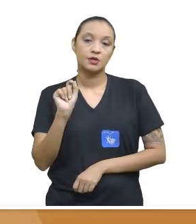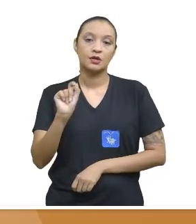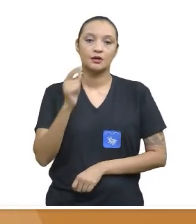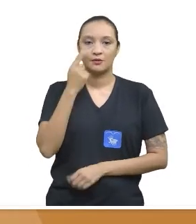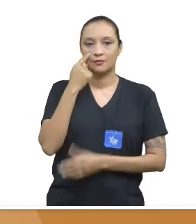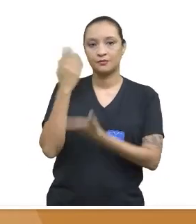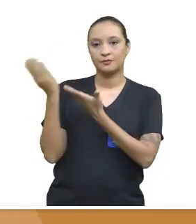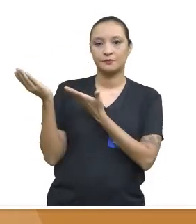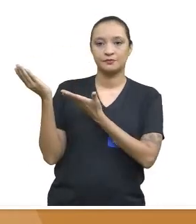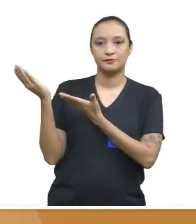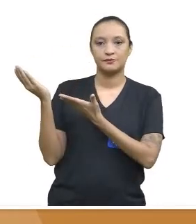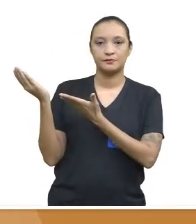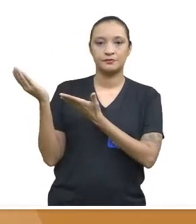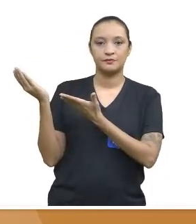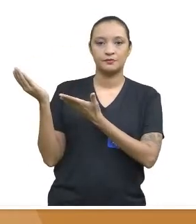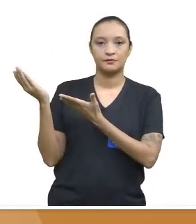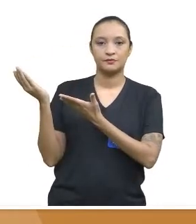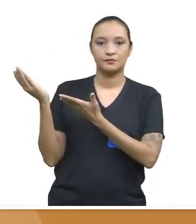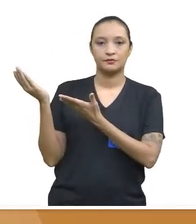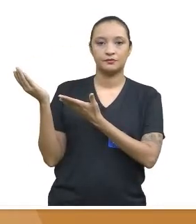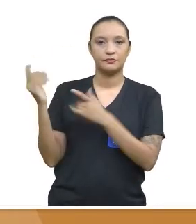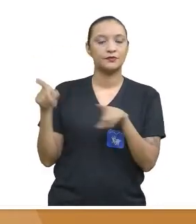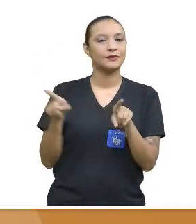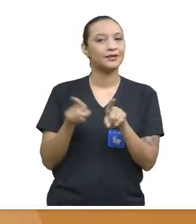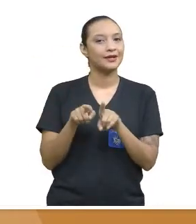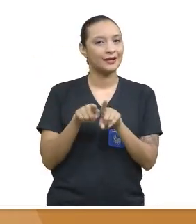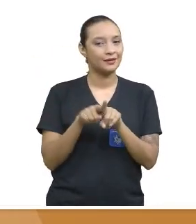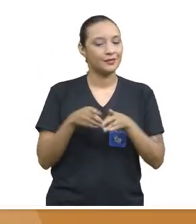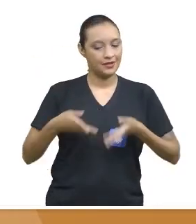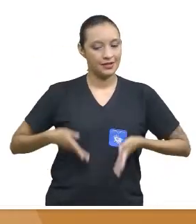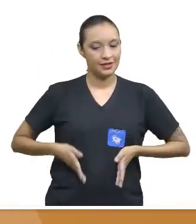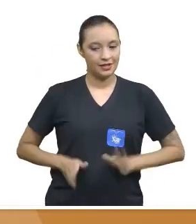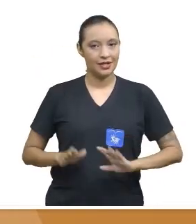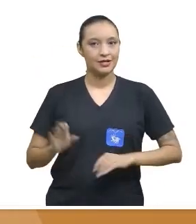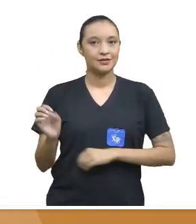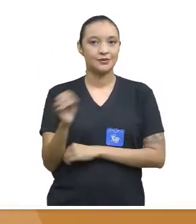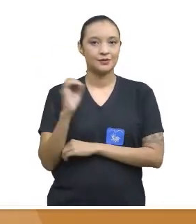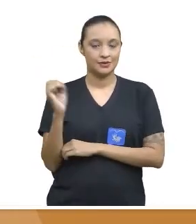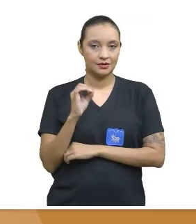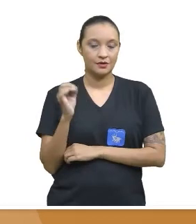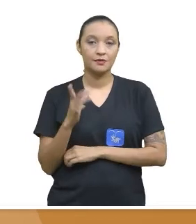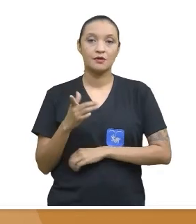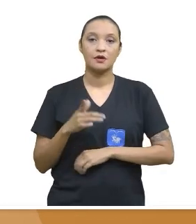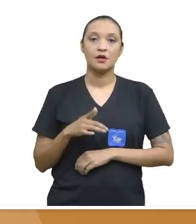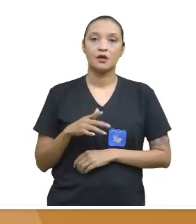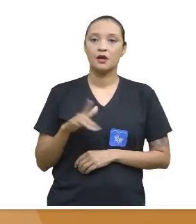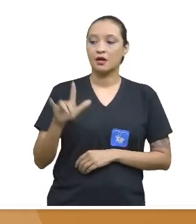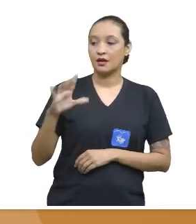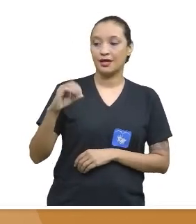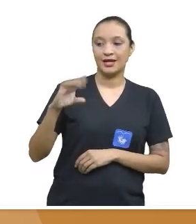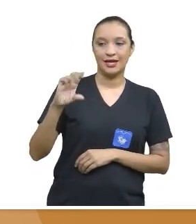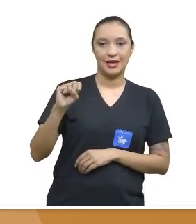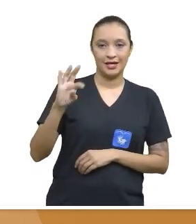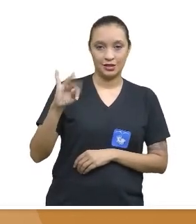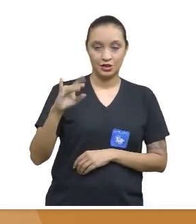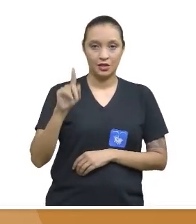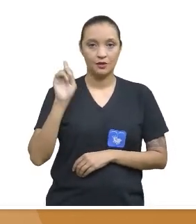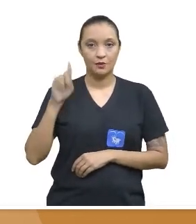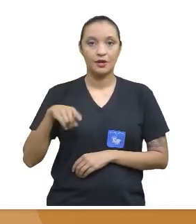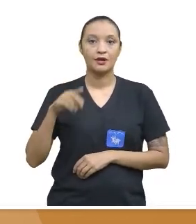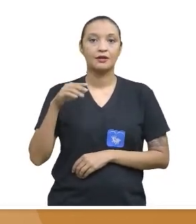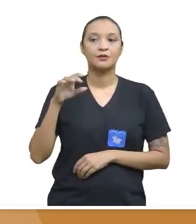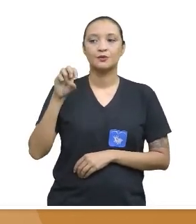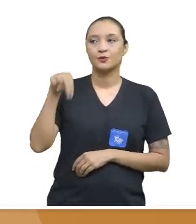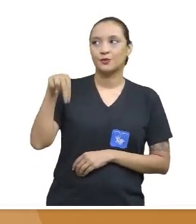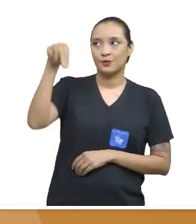Costa e Silva. Costa e Silva também era gaúcho. Castelo Branco era cearense. Faz aí uma separação, né?